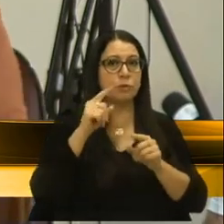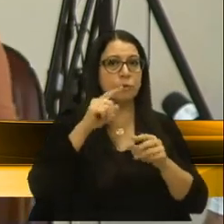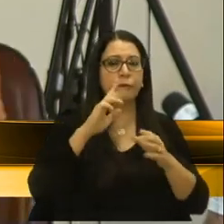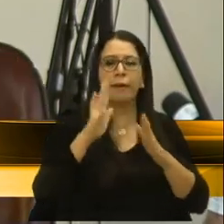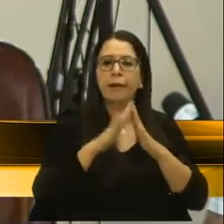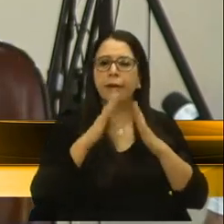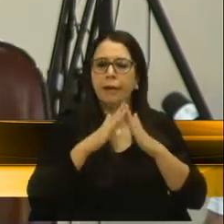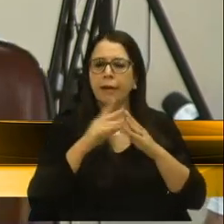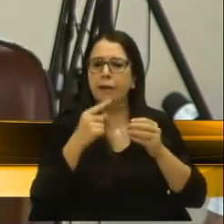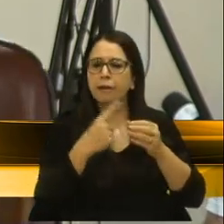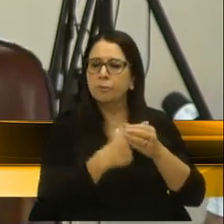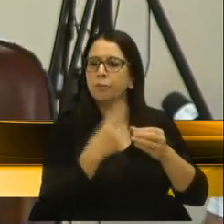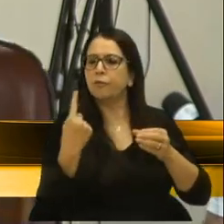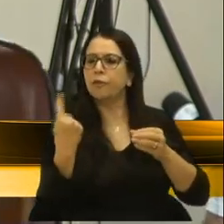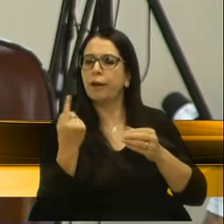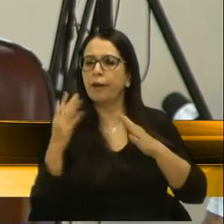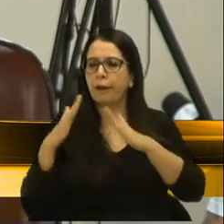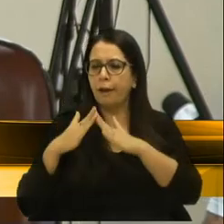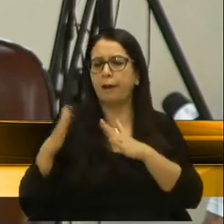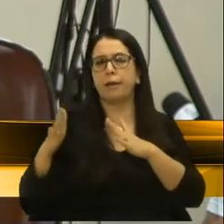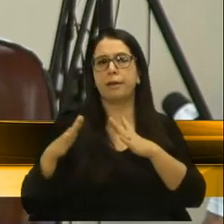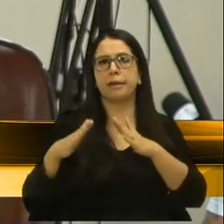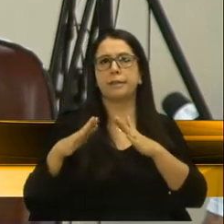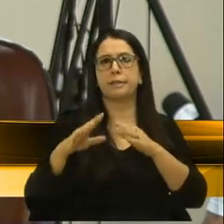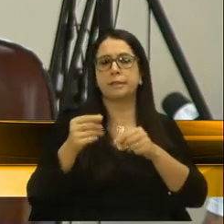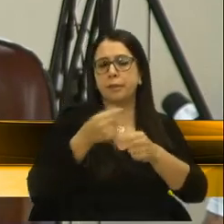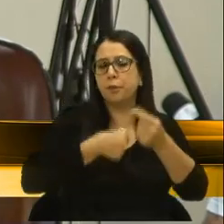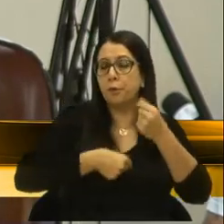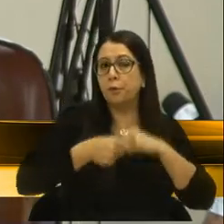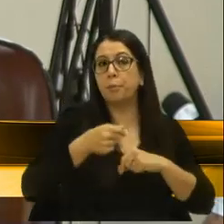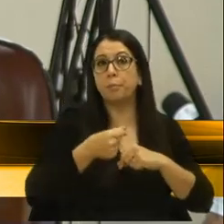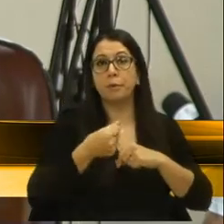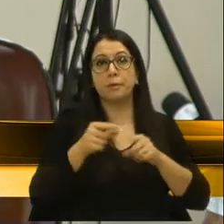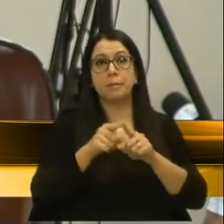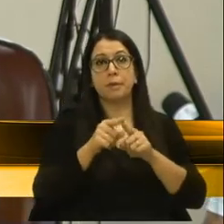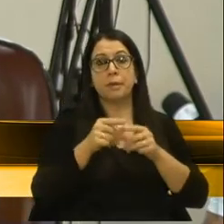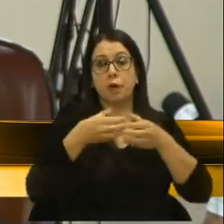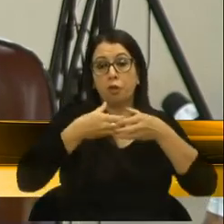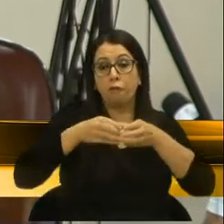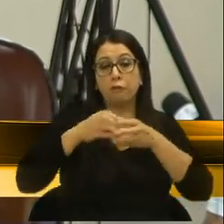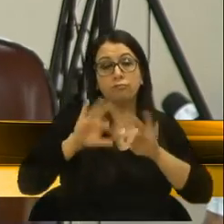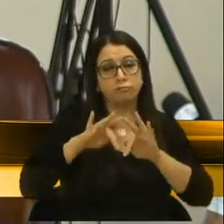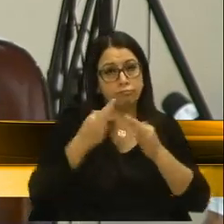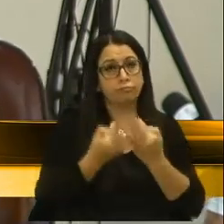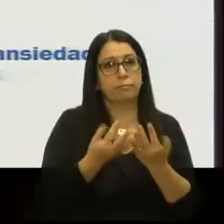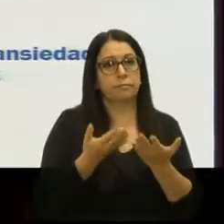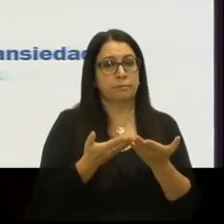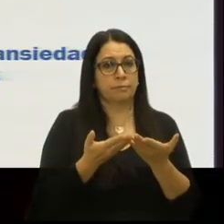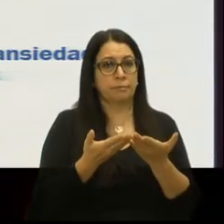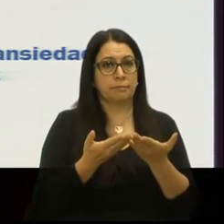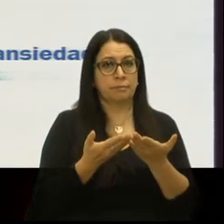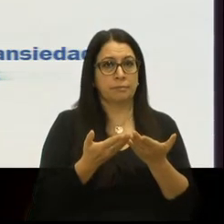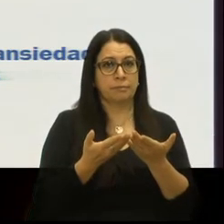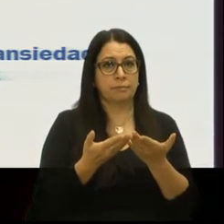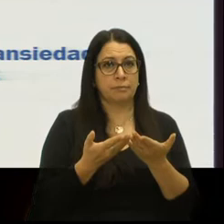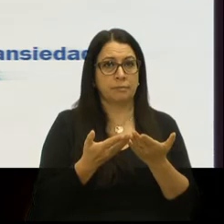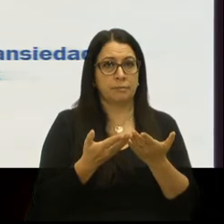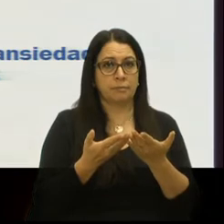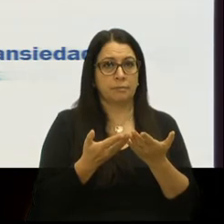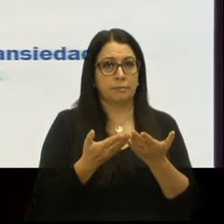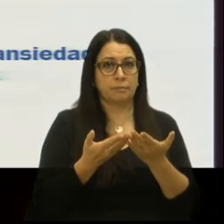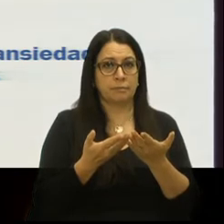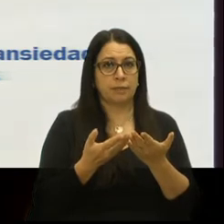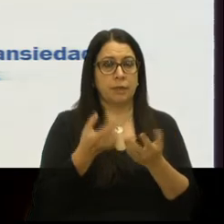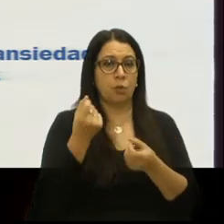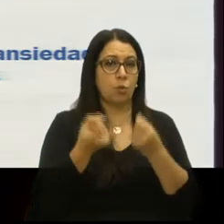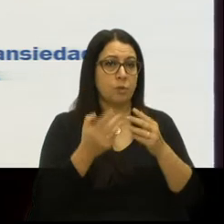social, a questão econômica interferindo, a convivência familiar, né, que alguns